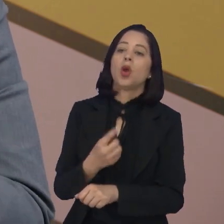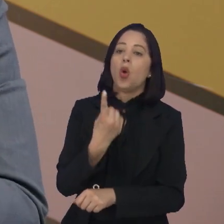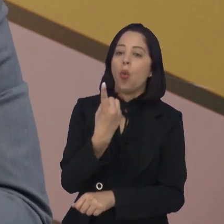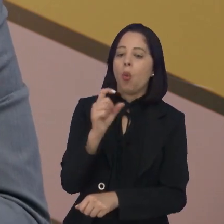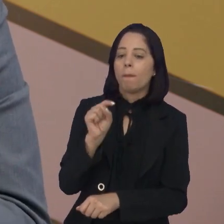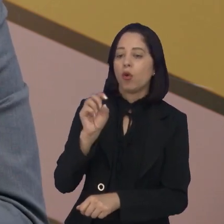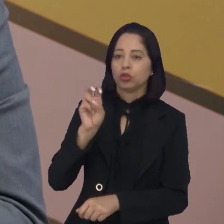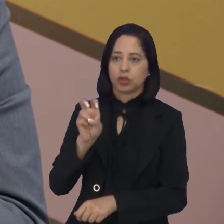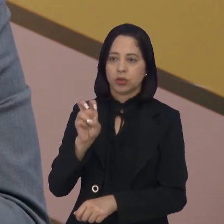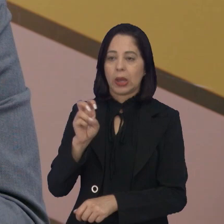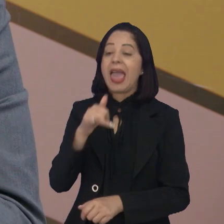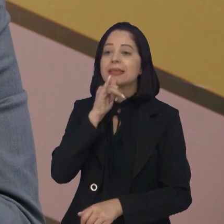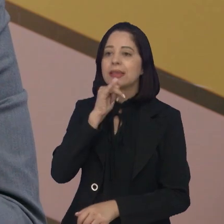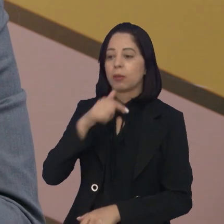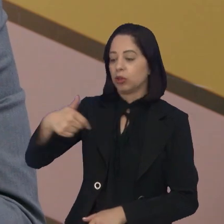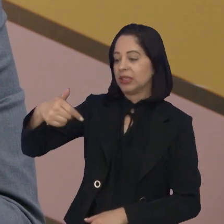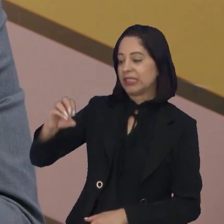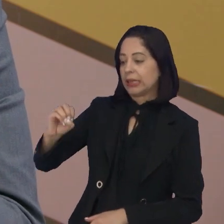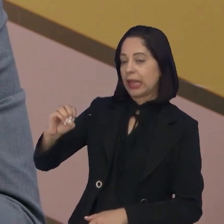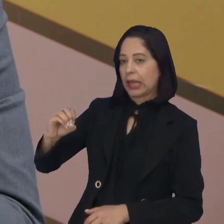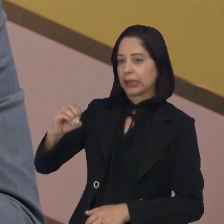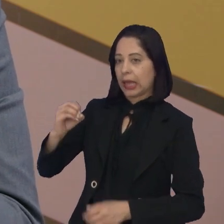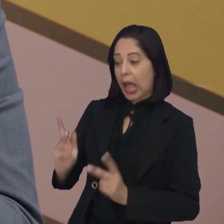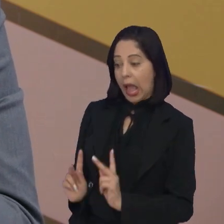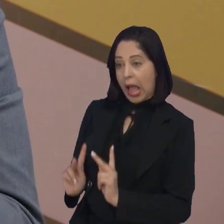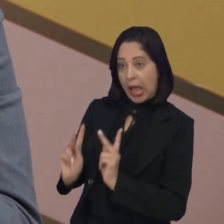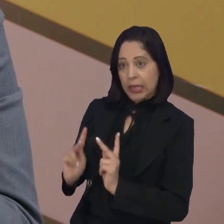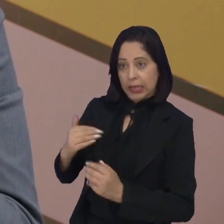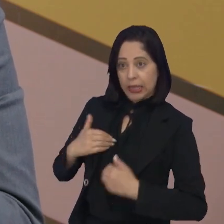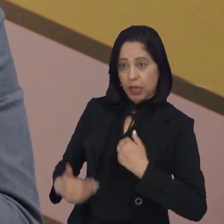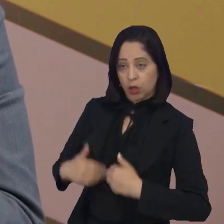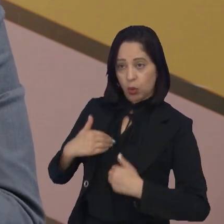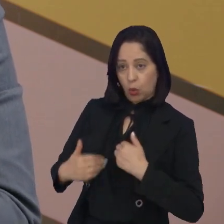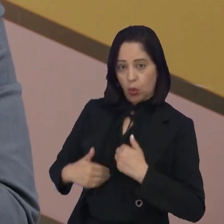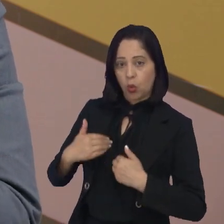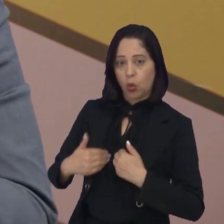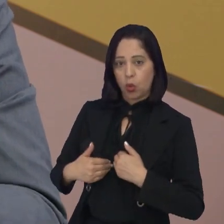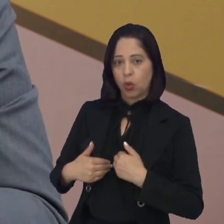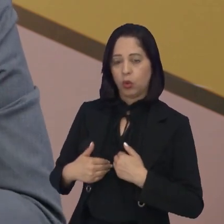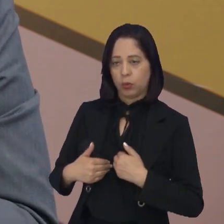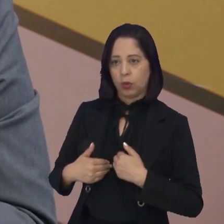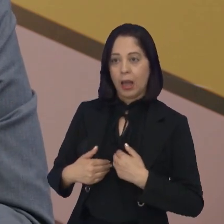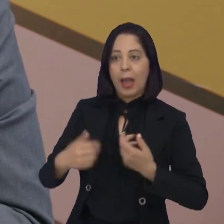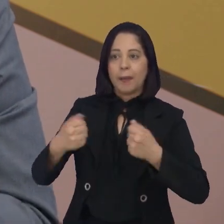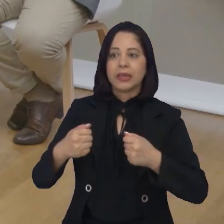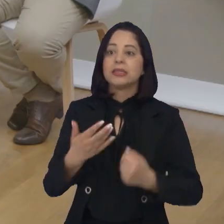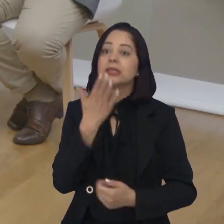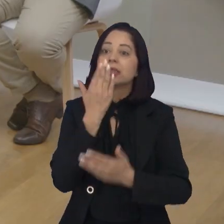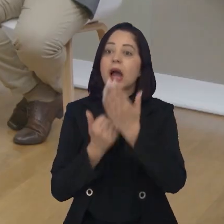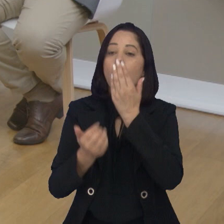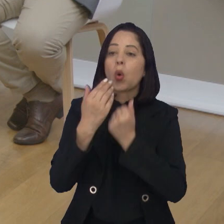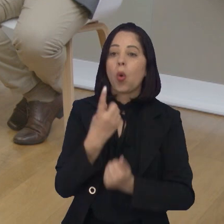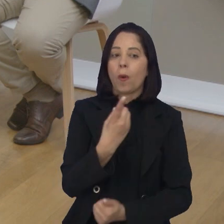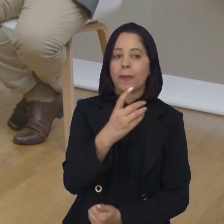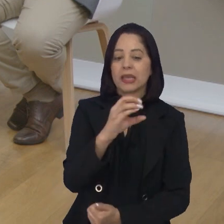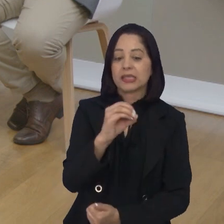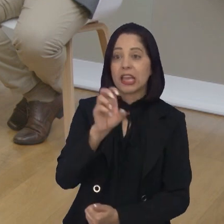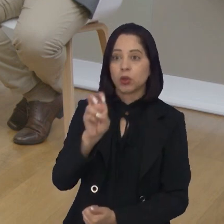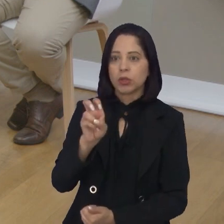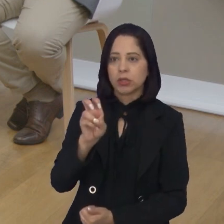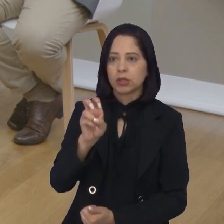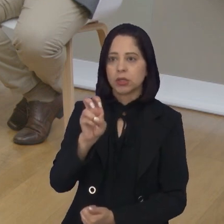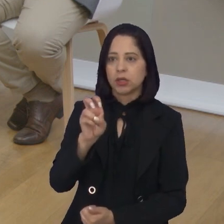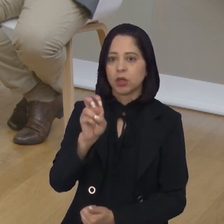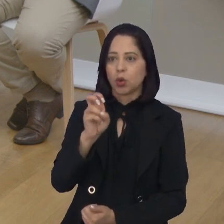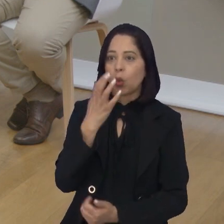Então, se você pesa 70 quilos, você põe na sua calculadora 1,5 vezes 70, vai dar 105 gramas. Então, essa é a quantidade de proteína